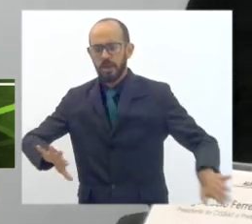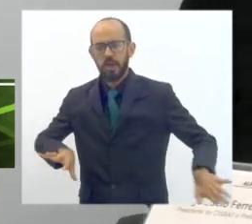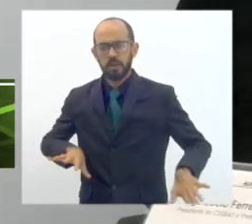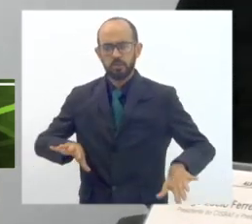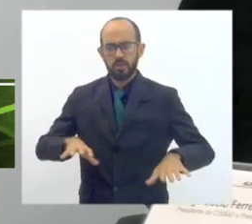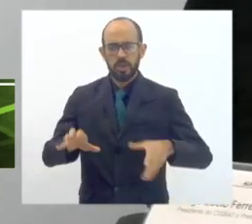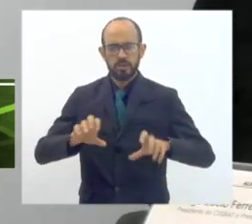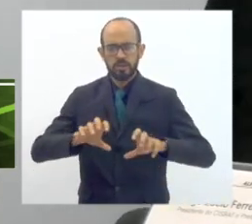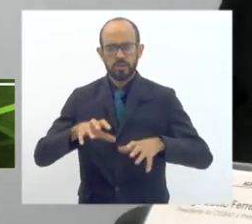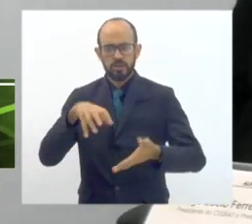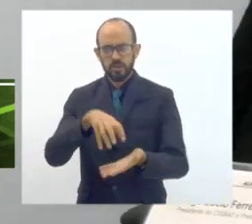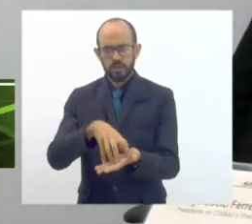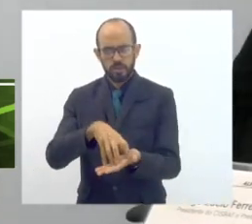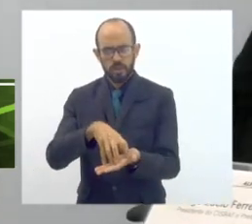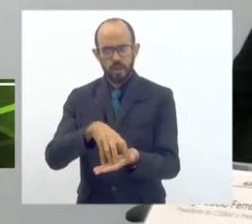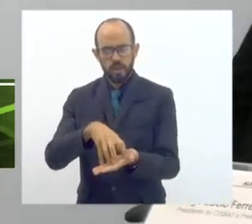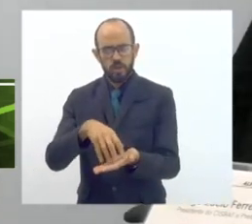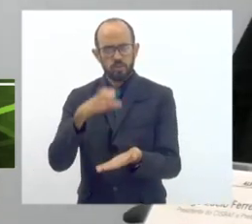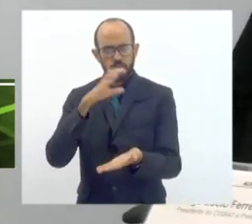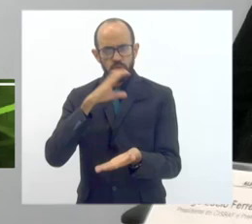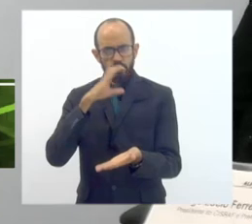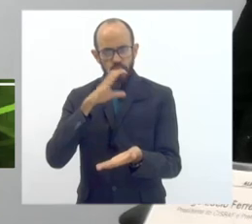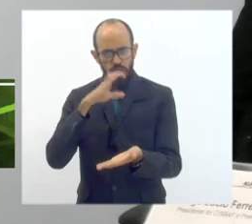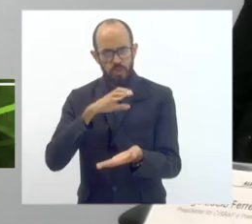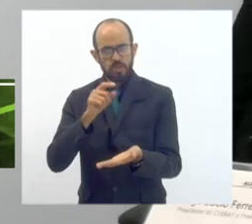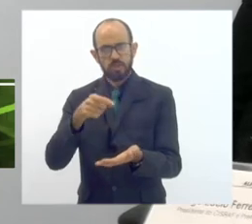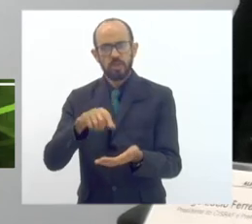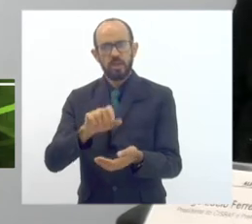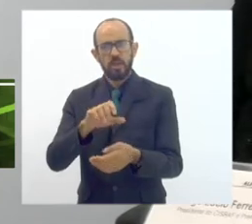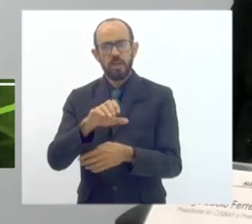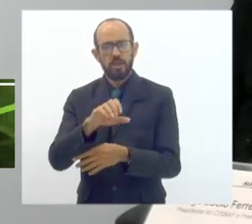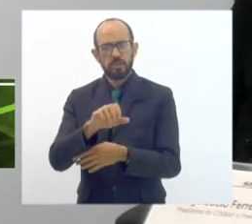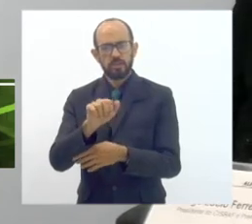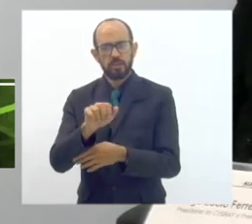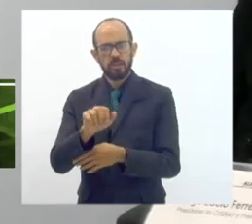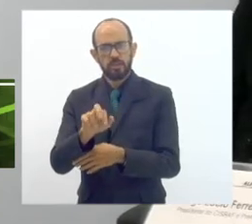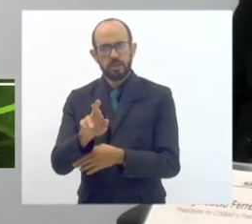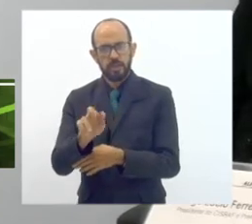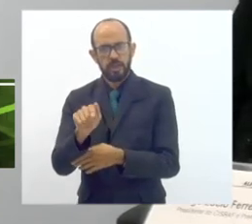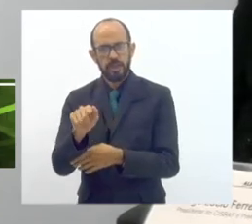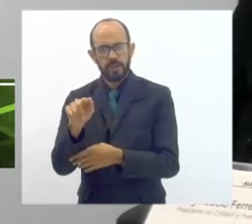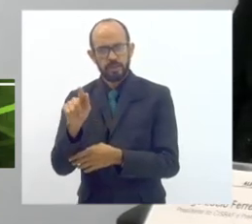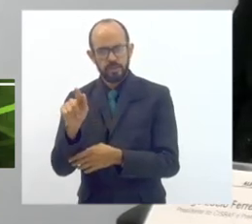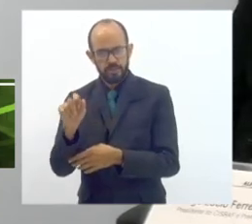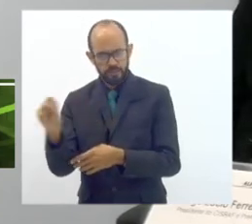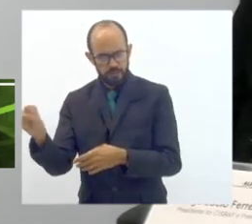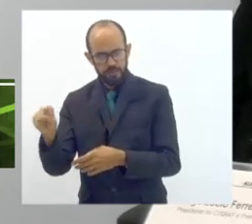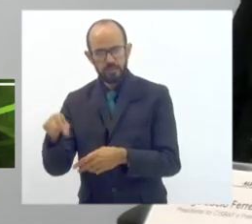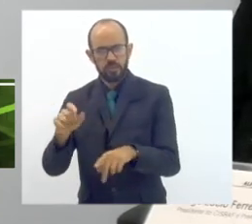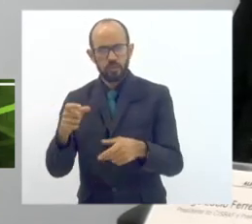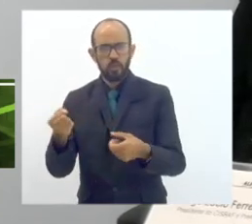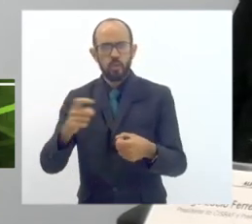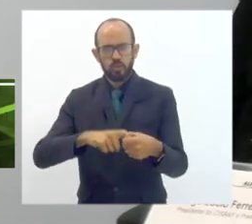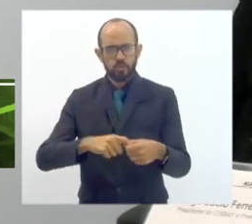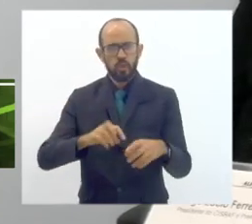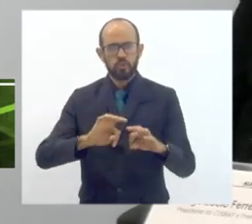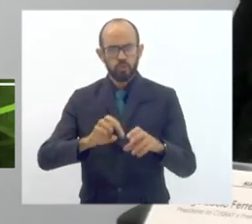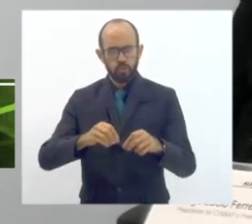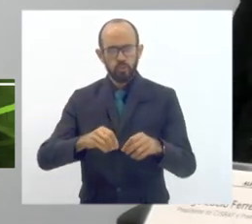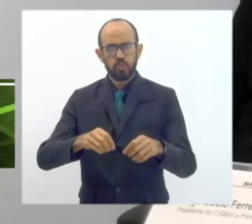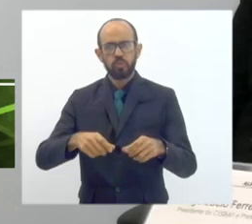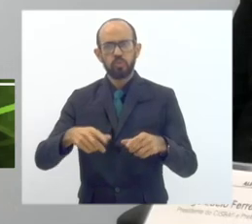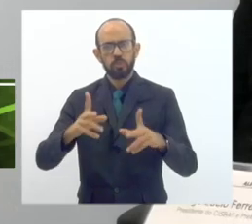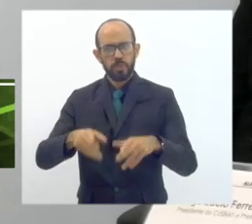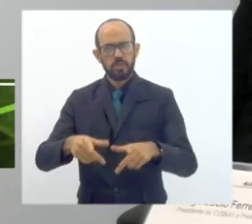Central Regional de Regulação de Urgências, as CREGs, o consórcio, isso no mesmo espaço é